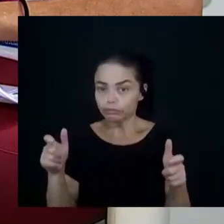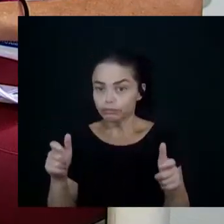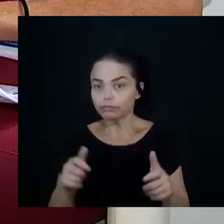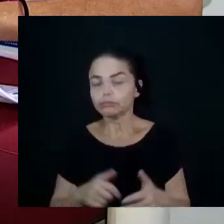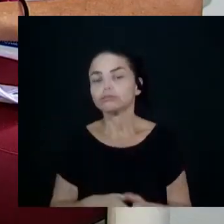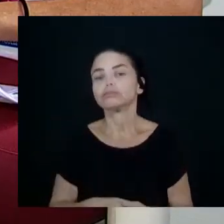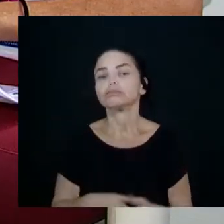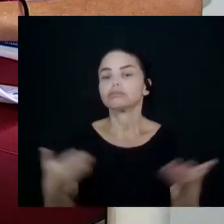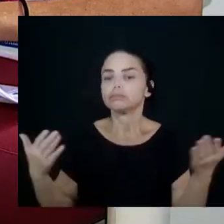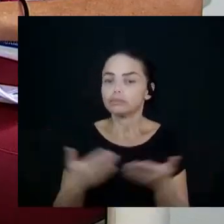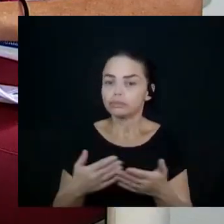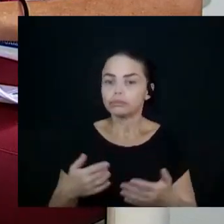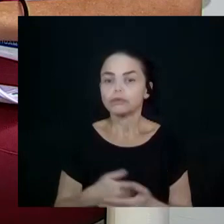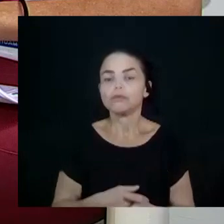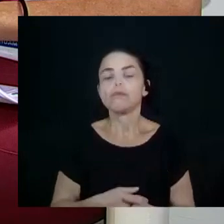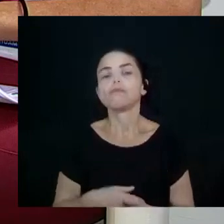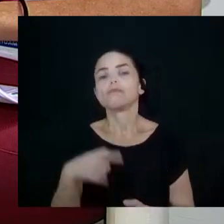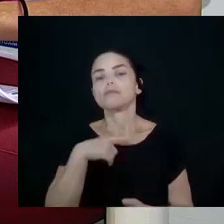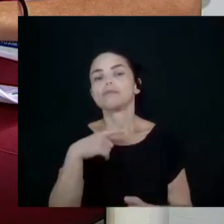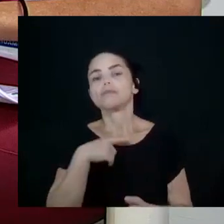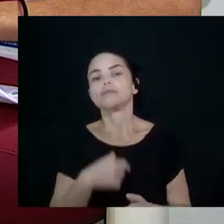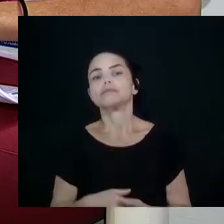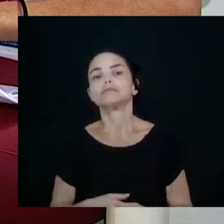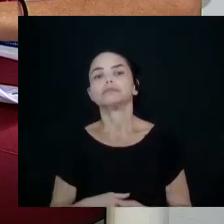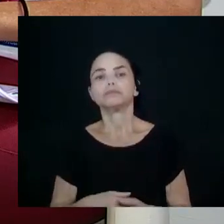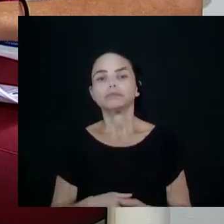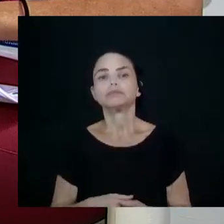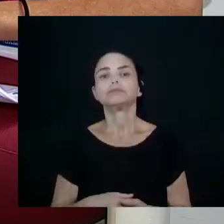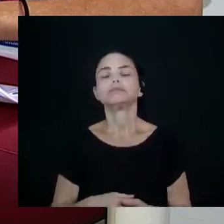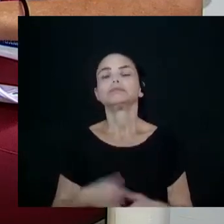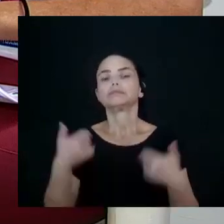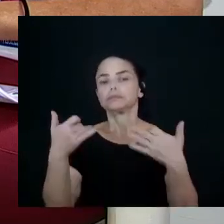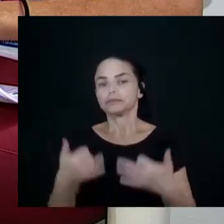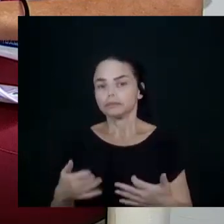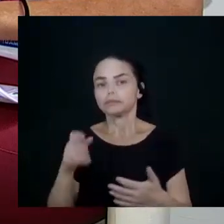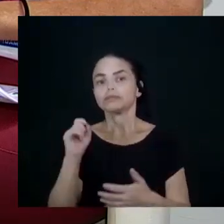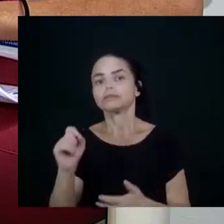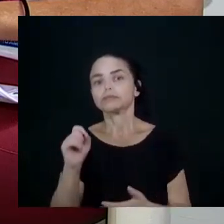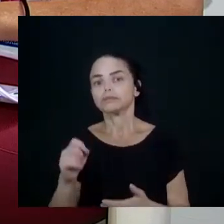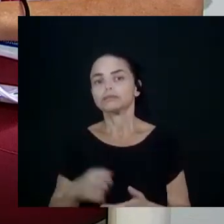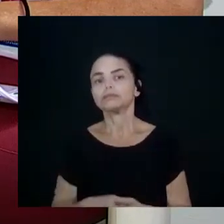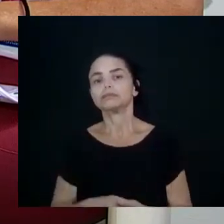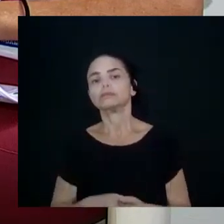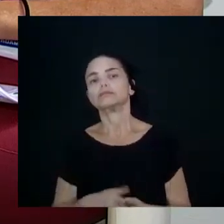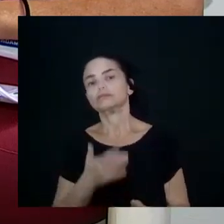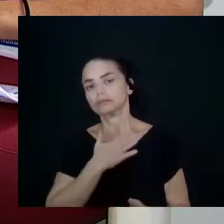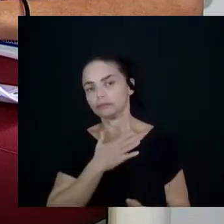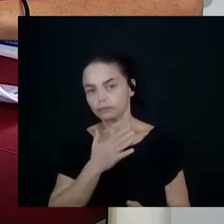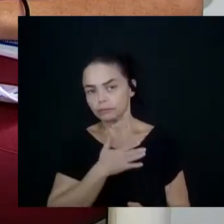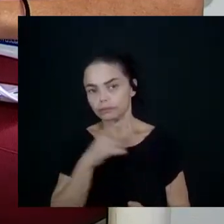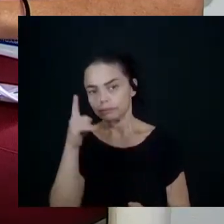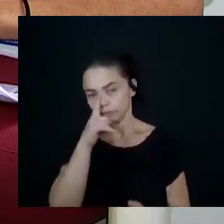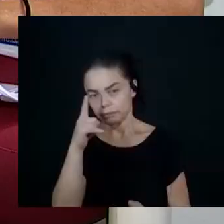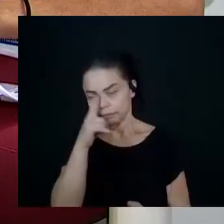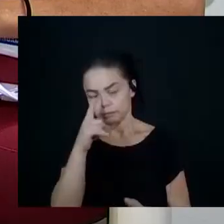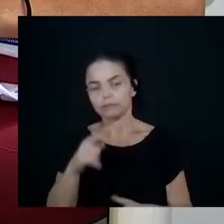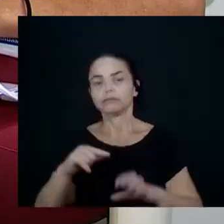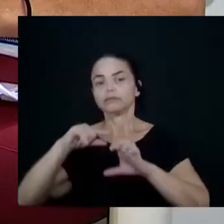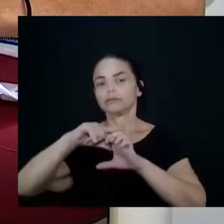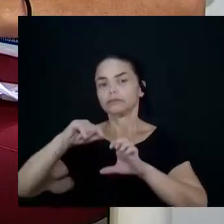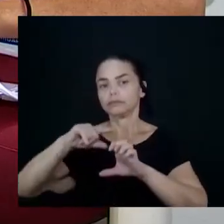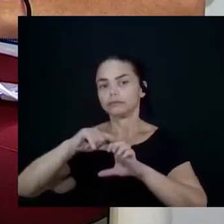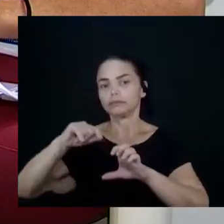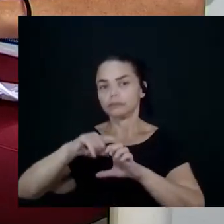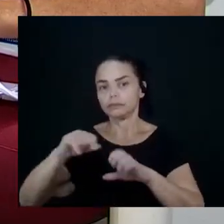hoje você tem, inclusive, me explica bem o que é o Eu Sou Mãe Empreendedora. É uma